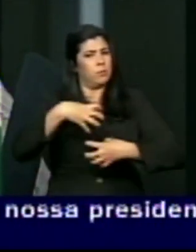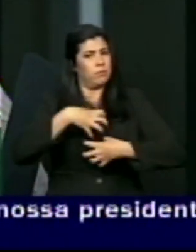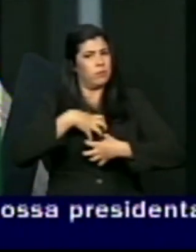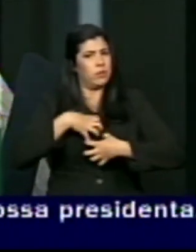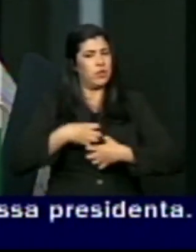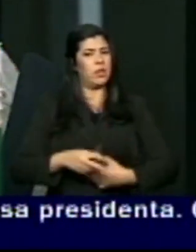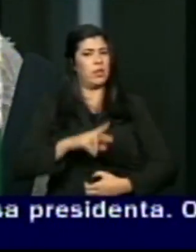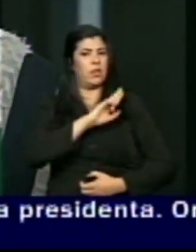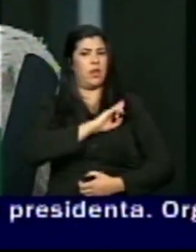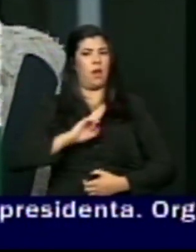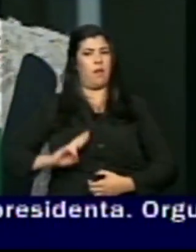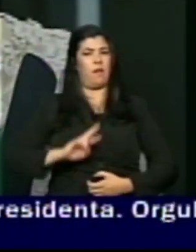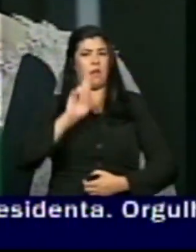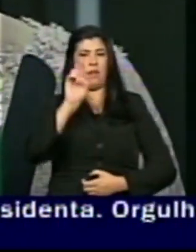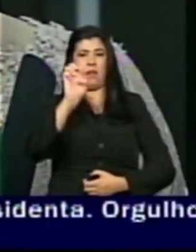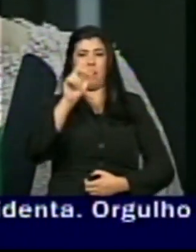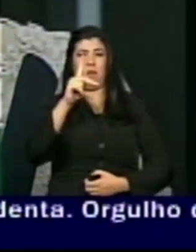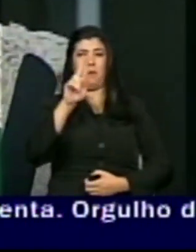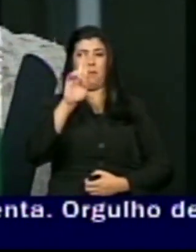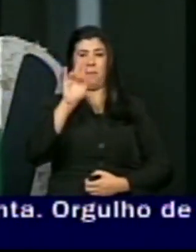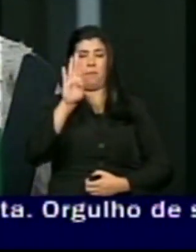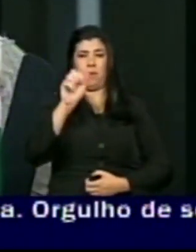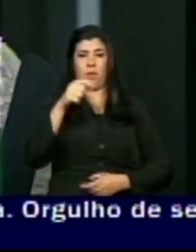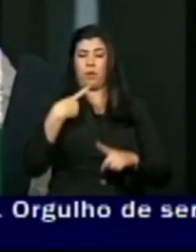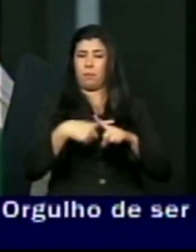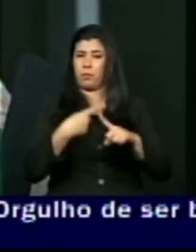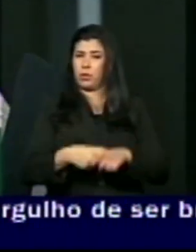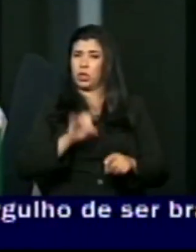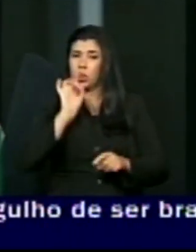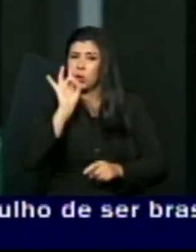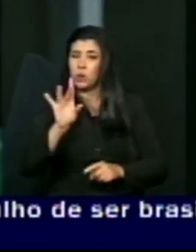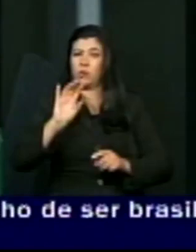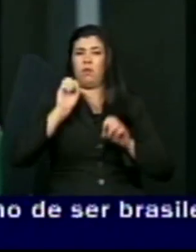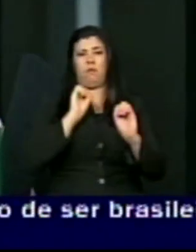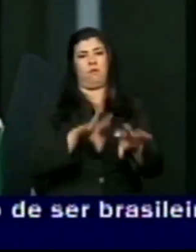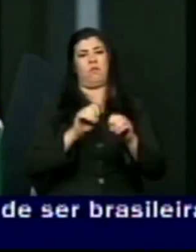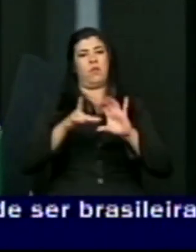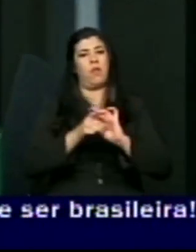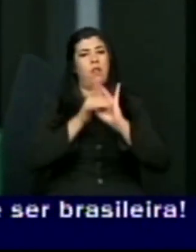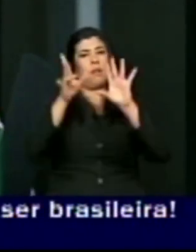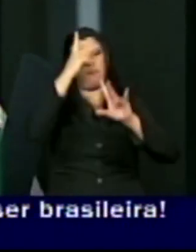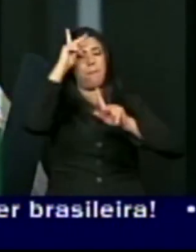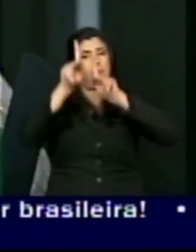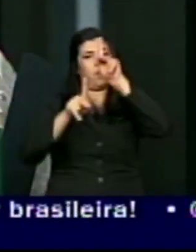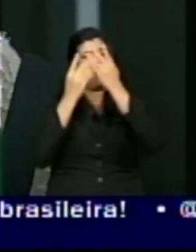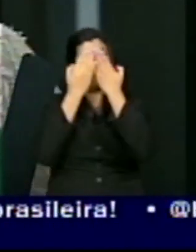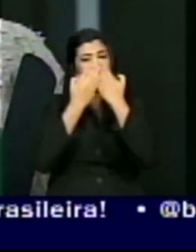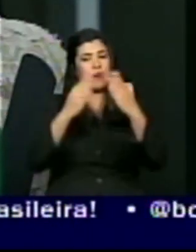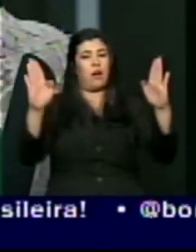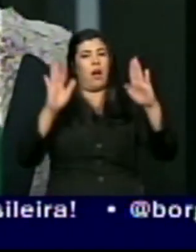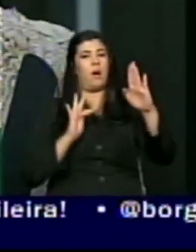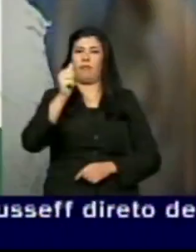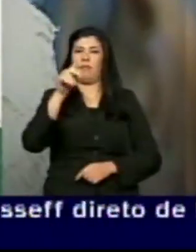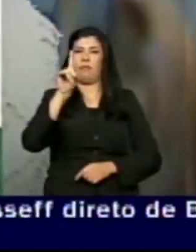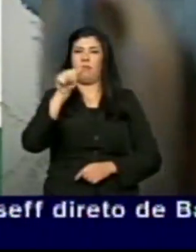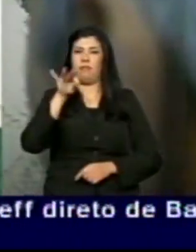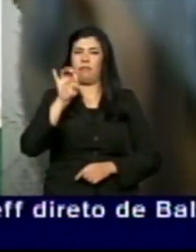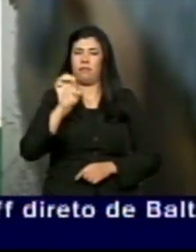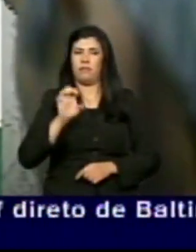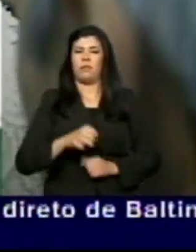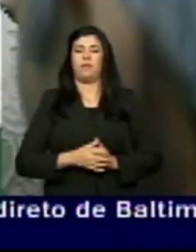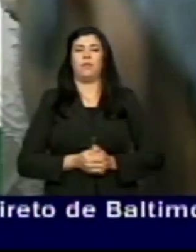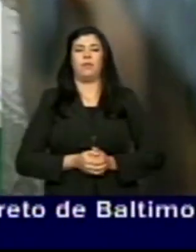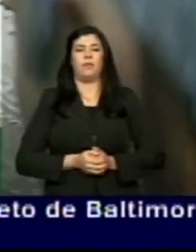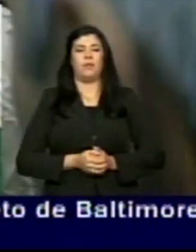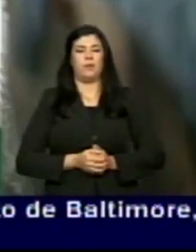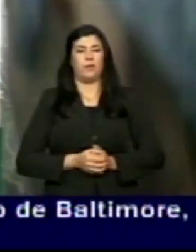Republicano só a educação liberta um povo e lhe abre as portas de um futuro próximo a presidenta